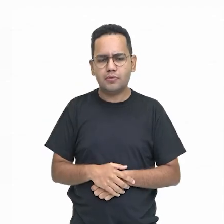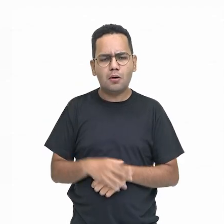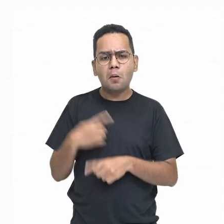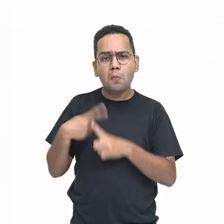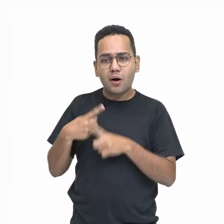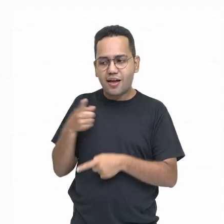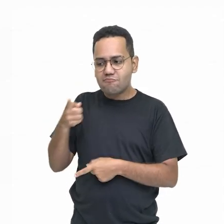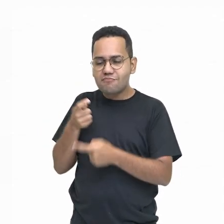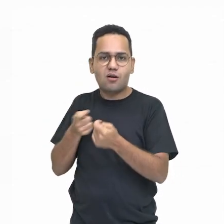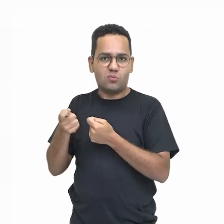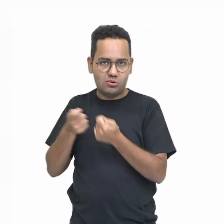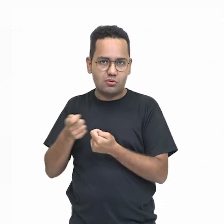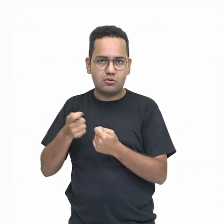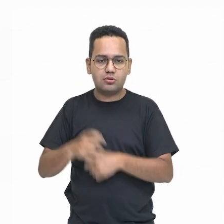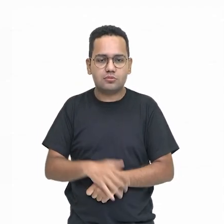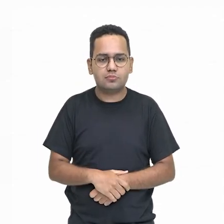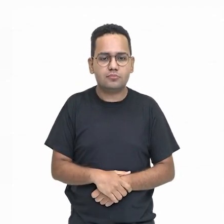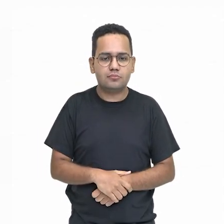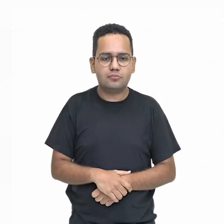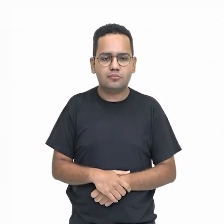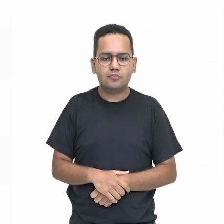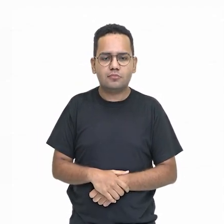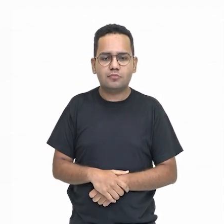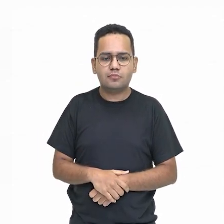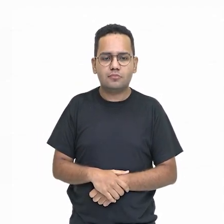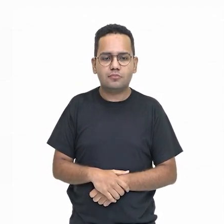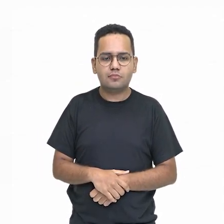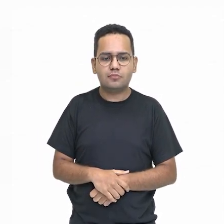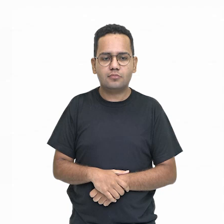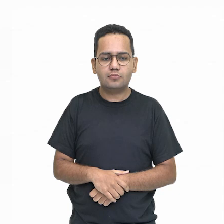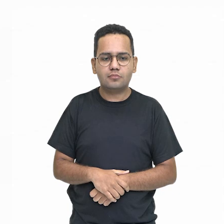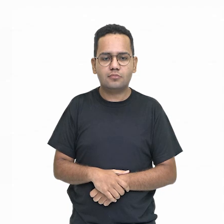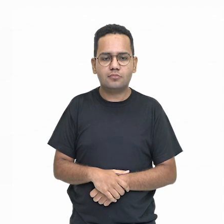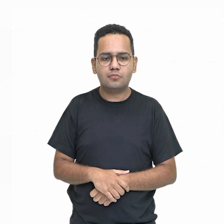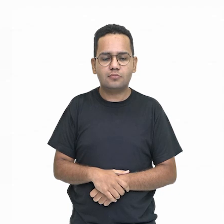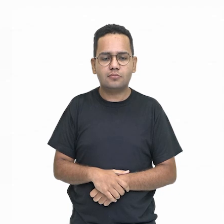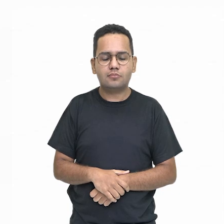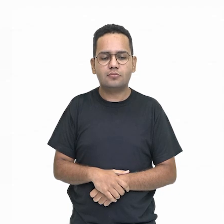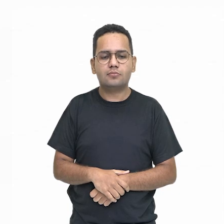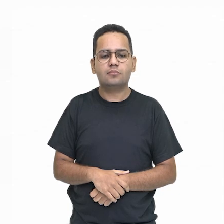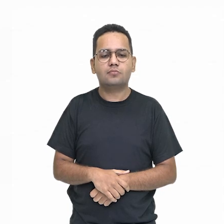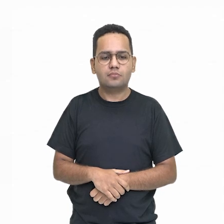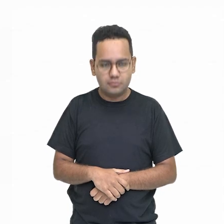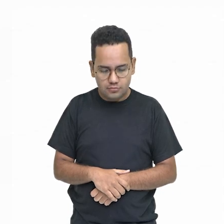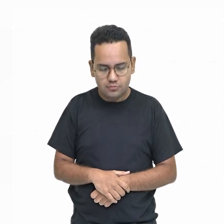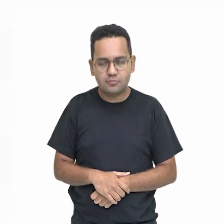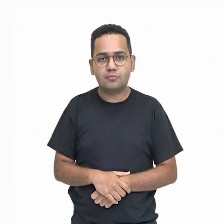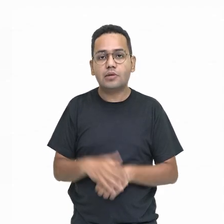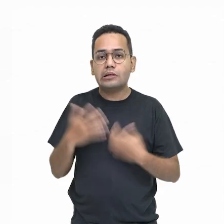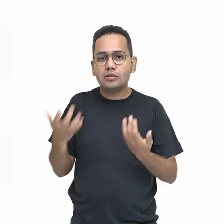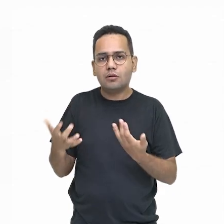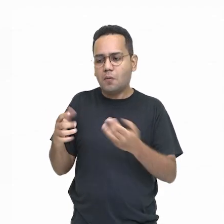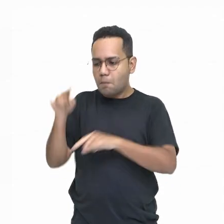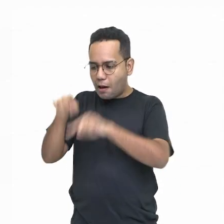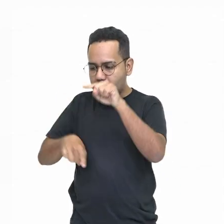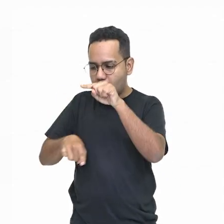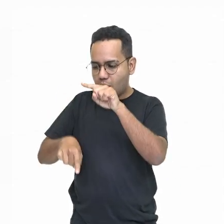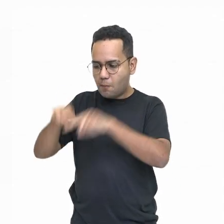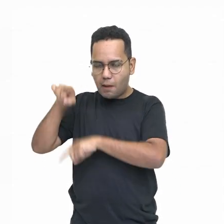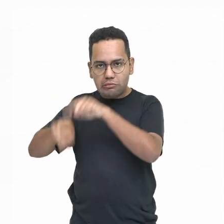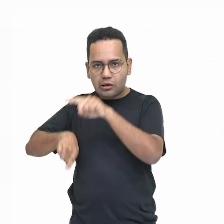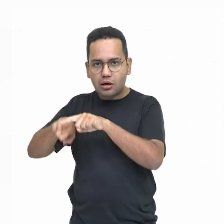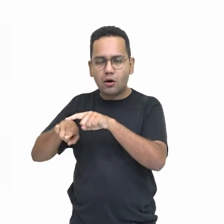isolantes térmicos, esses materiais evitam as trocas de calor entre